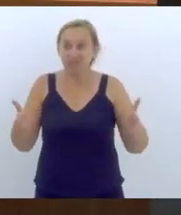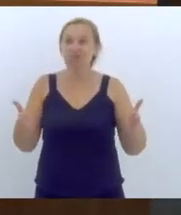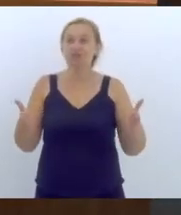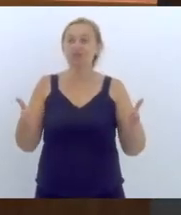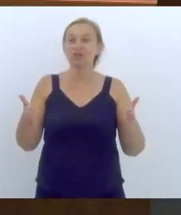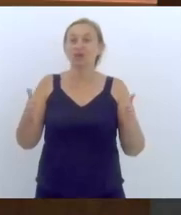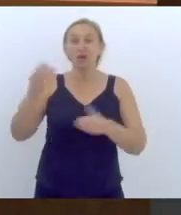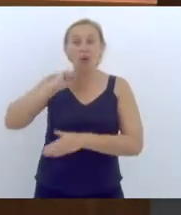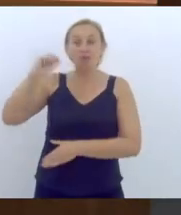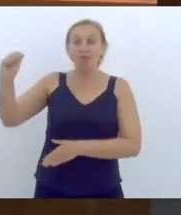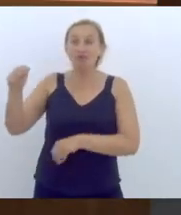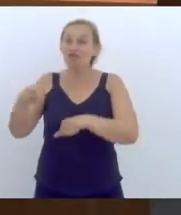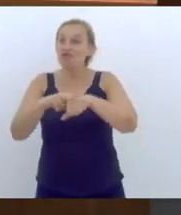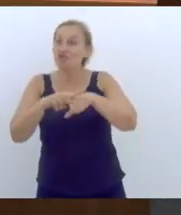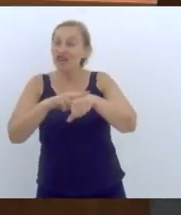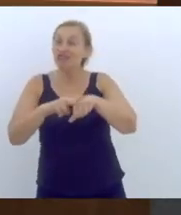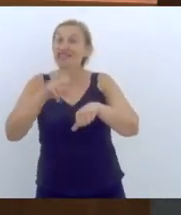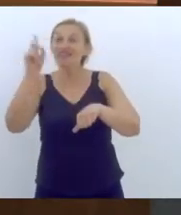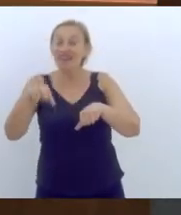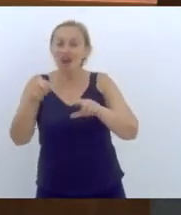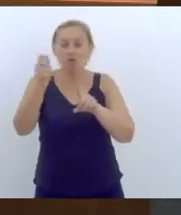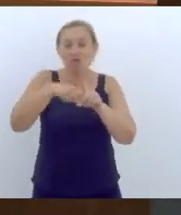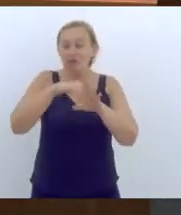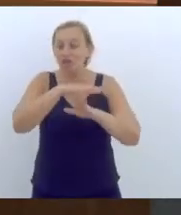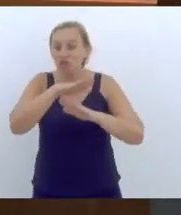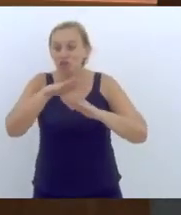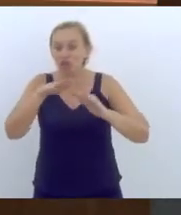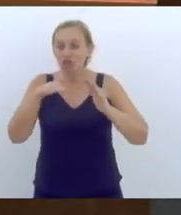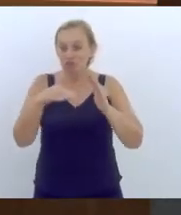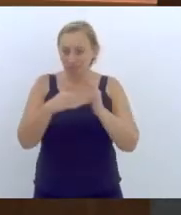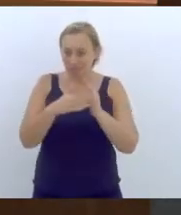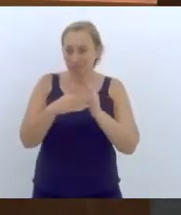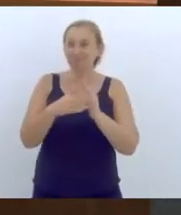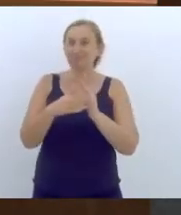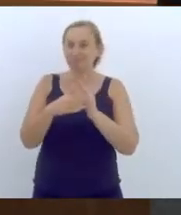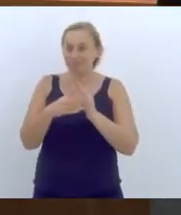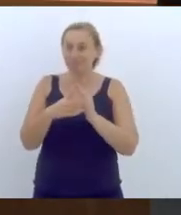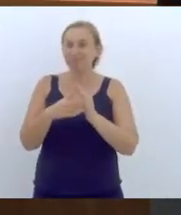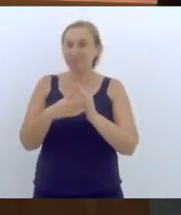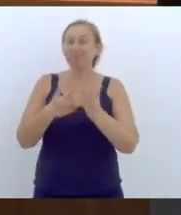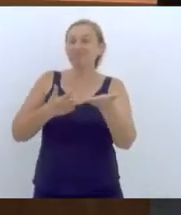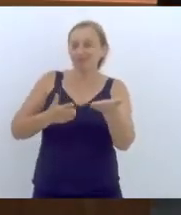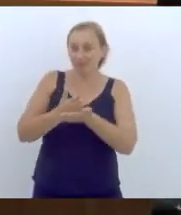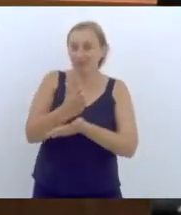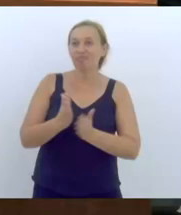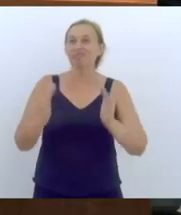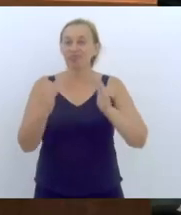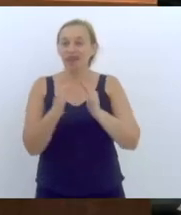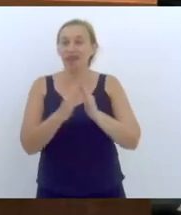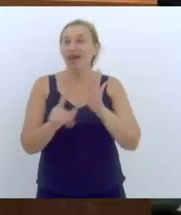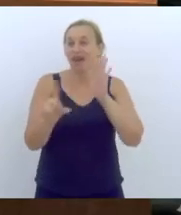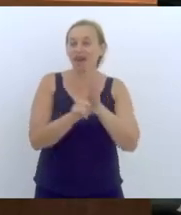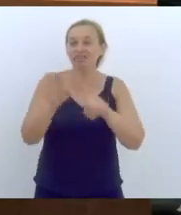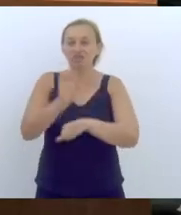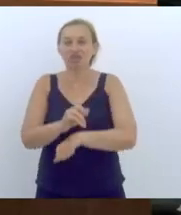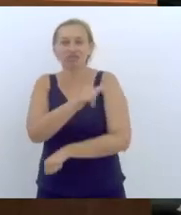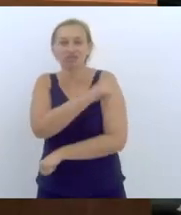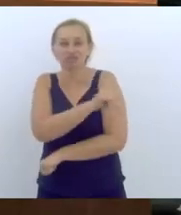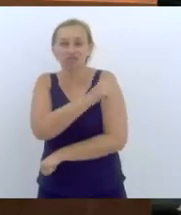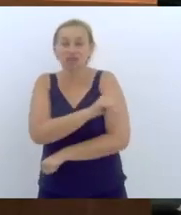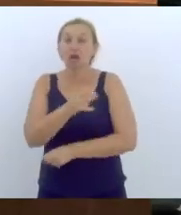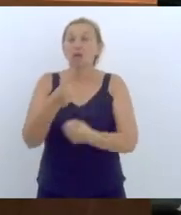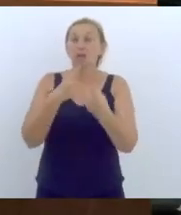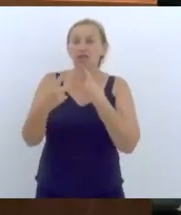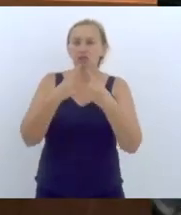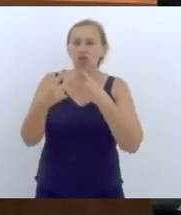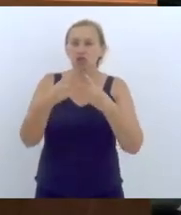Abril Verde, que é um mês inteiro aprovado por esta casa, hoje é lei no estado do Rio de Janeiro, para